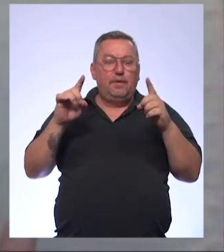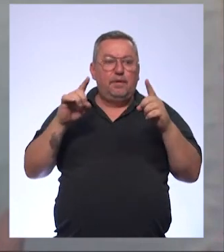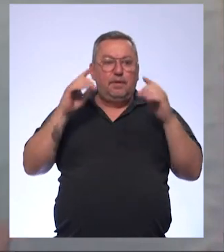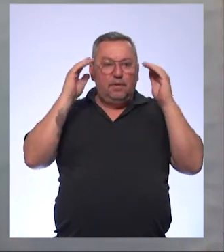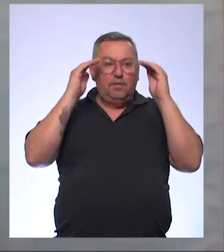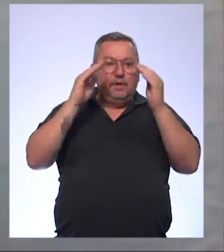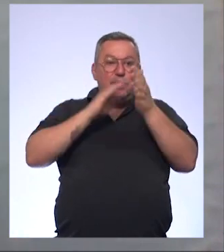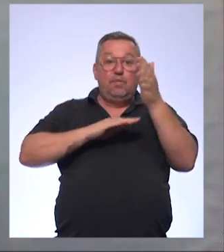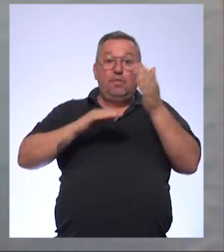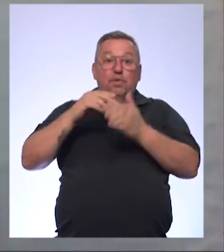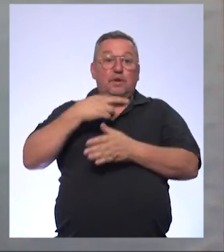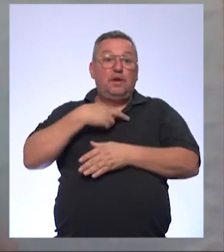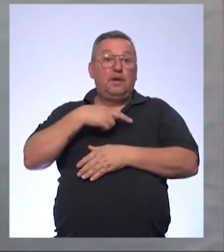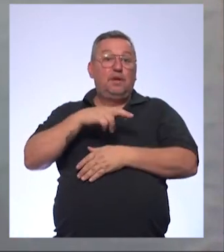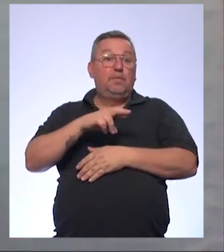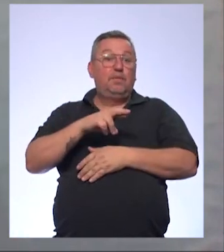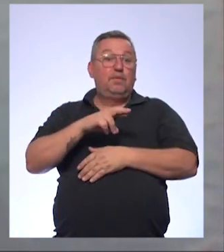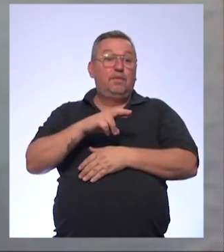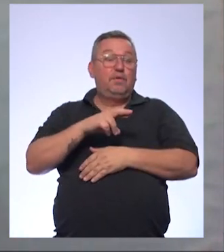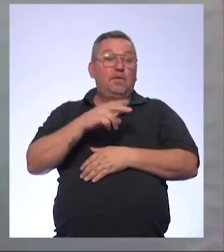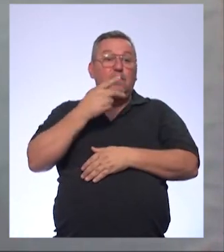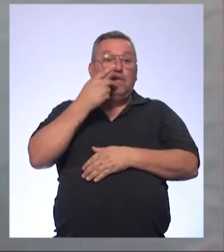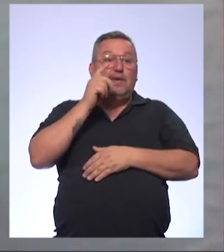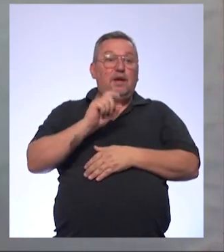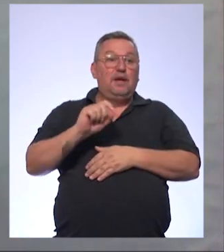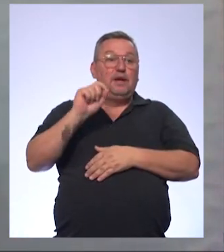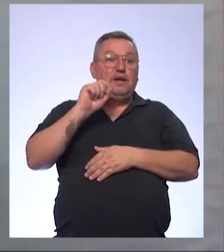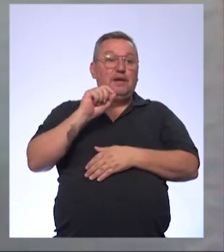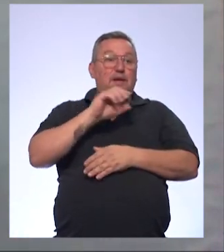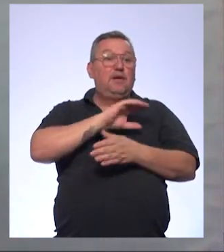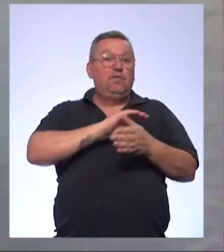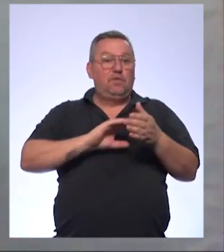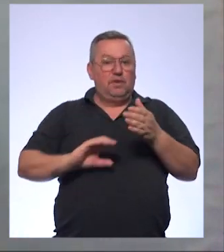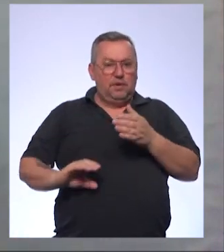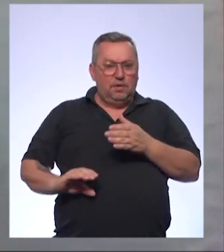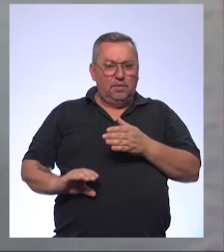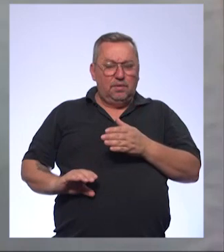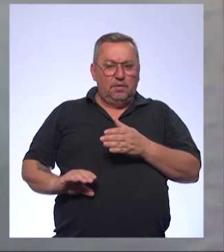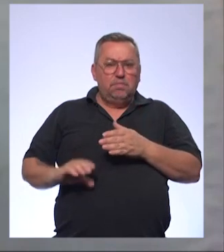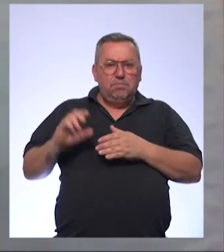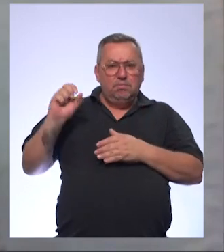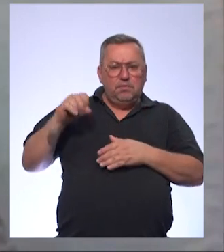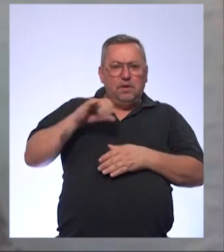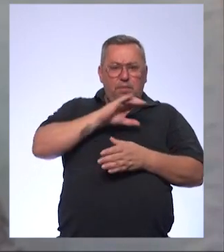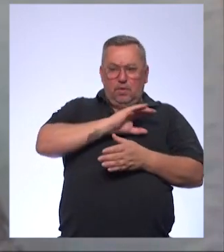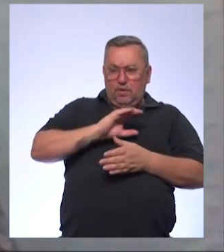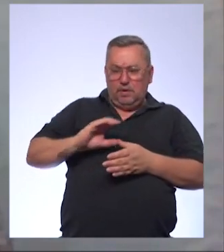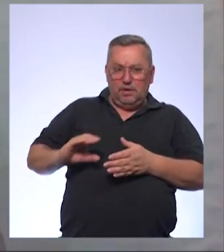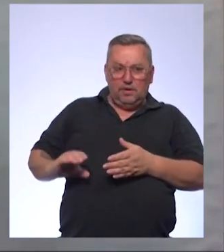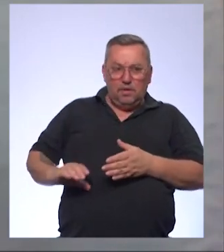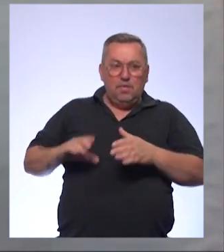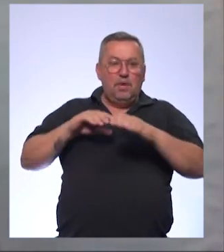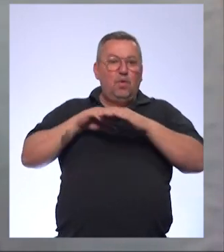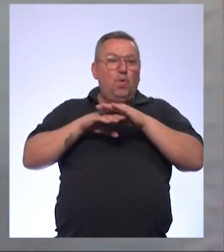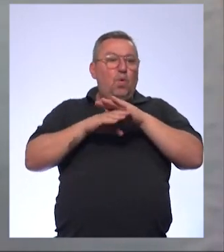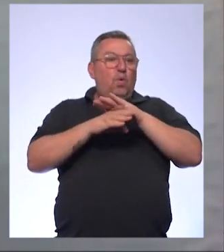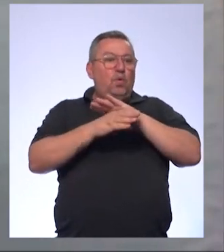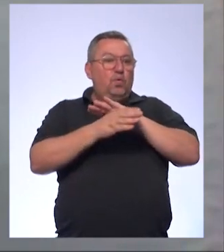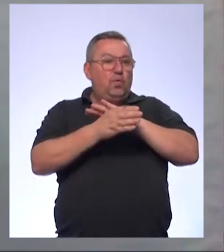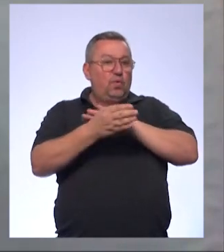todas as religiões, vamos falar então do cristianismo. Sim, para o cristianismo, para as tradições